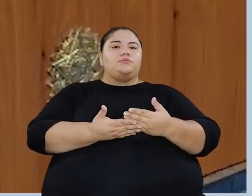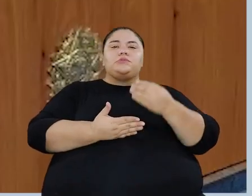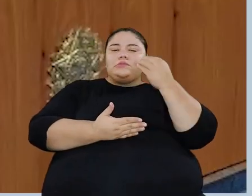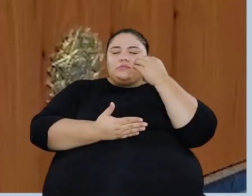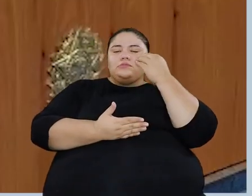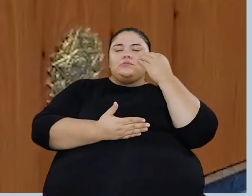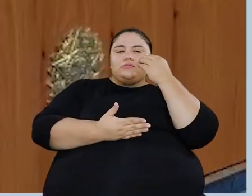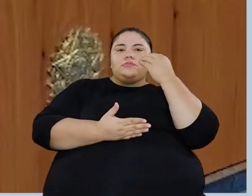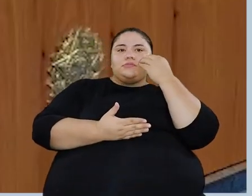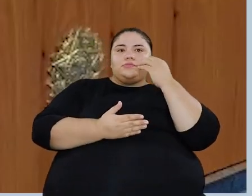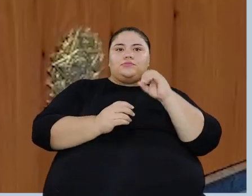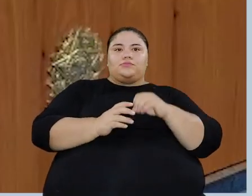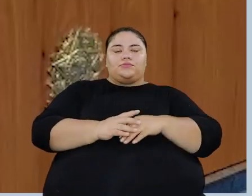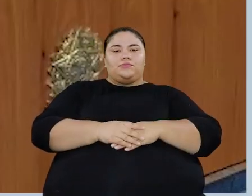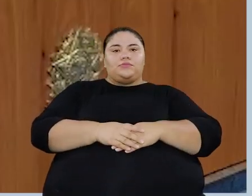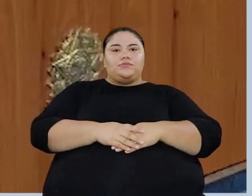a testar.